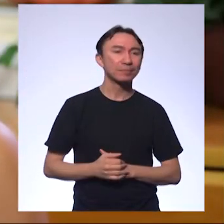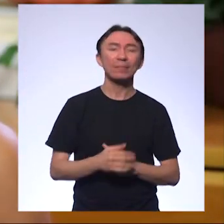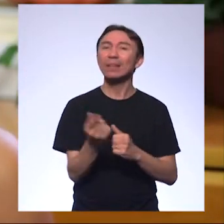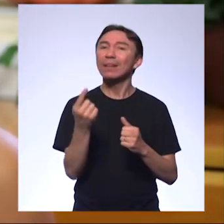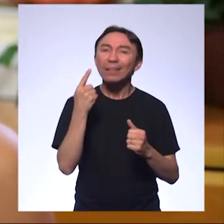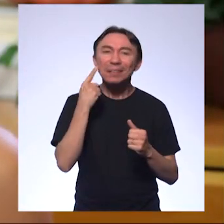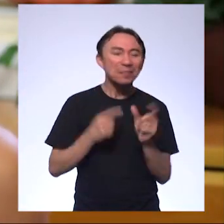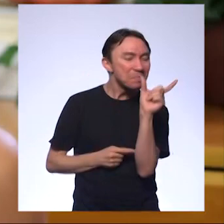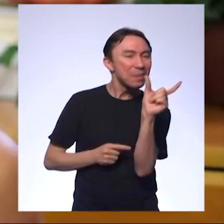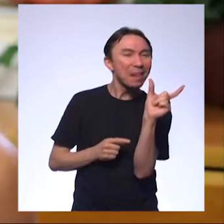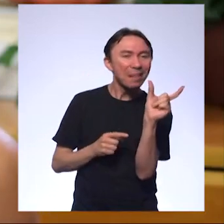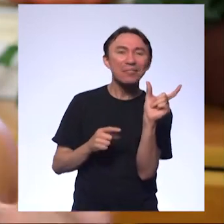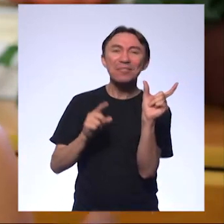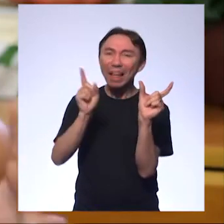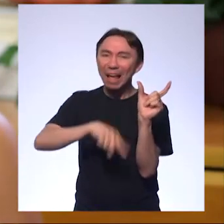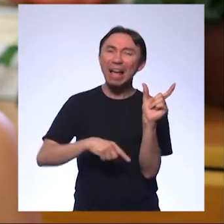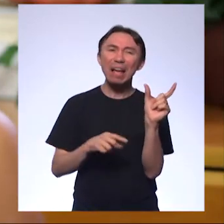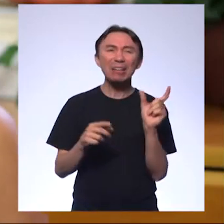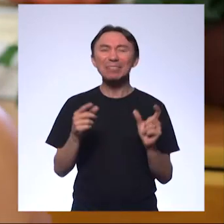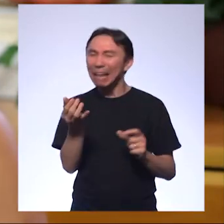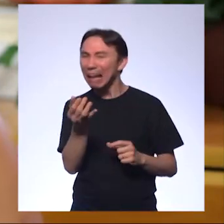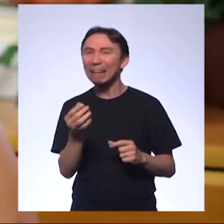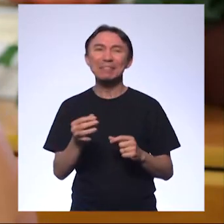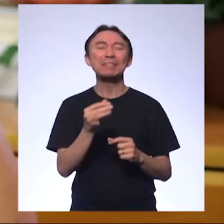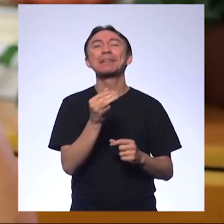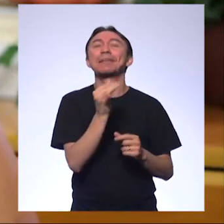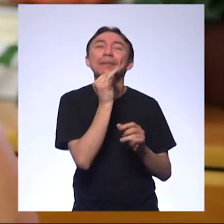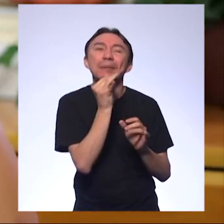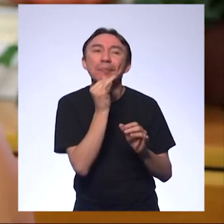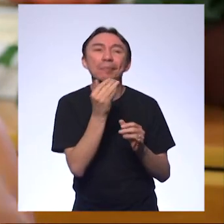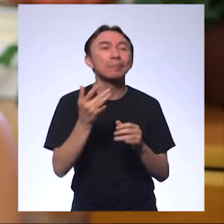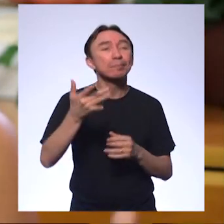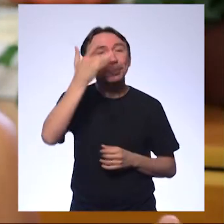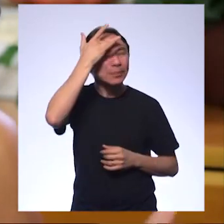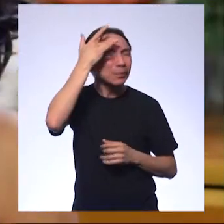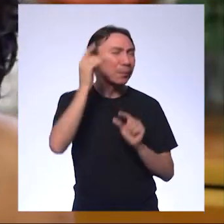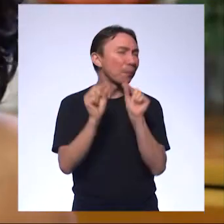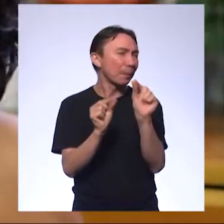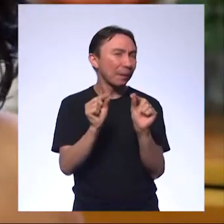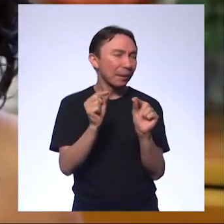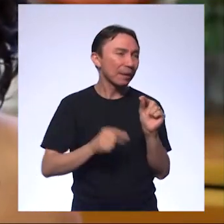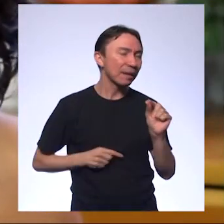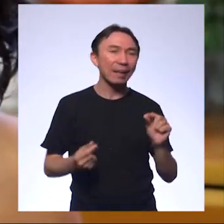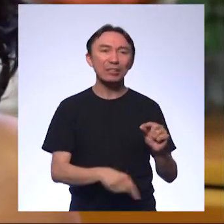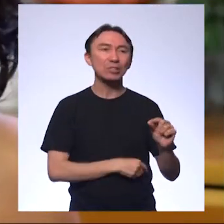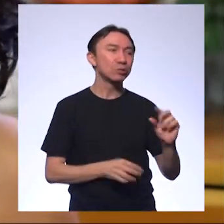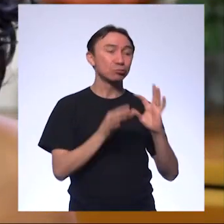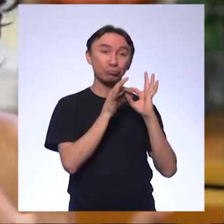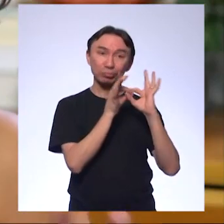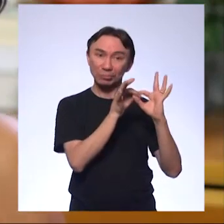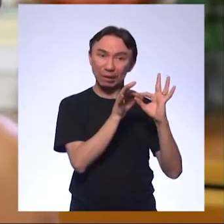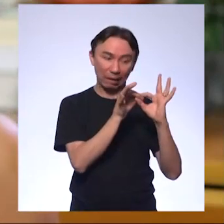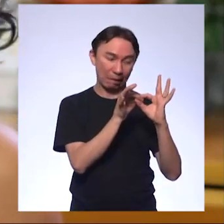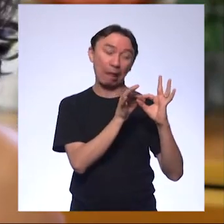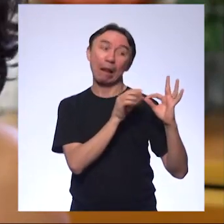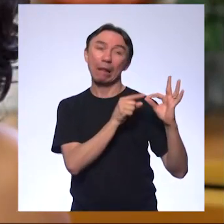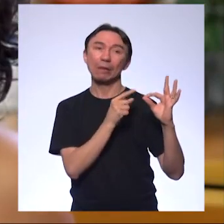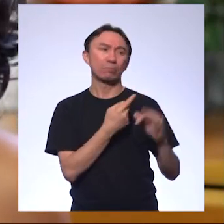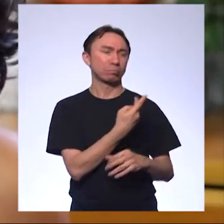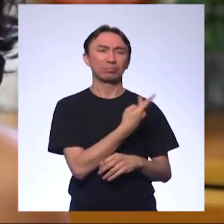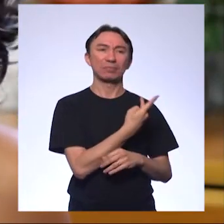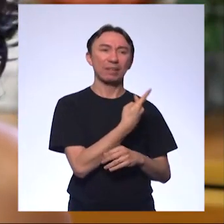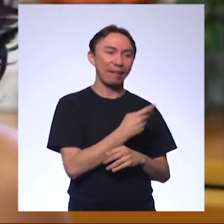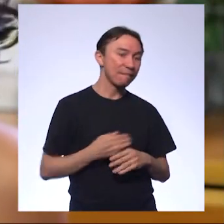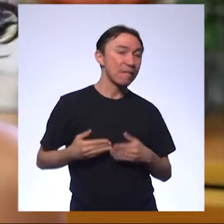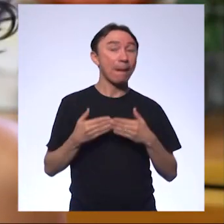em relacionamentos abertos, que ele queria dizer mais ou menos algo assim: só porque você está em um relacionamento aberto, isso não